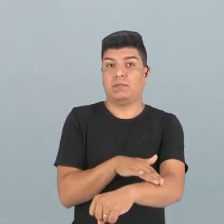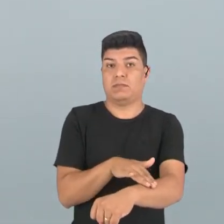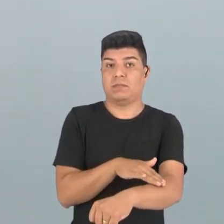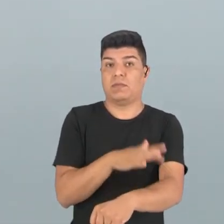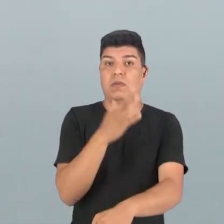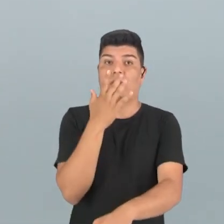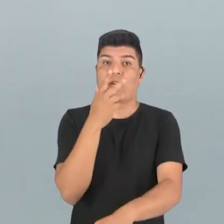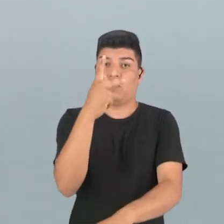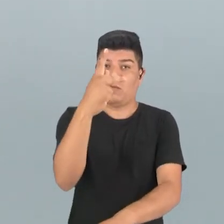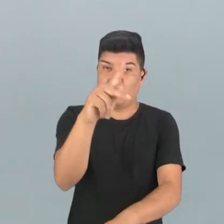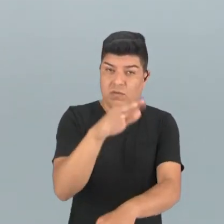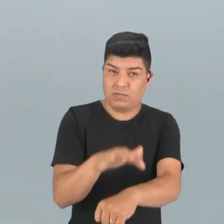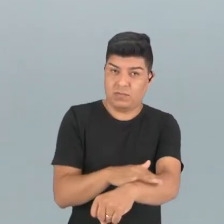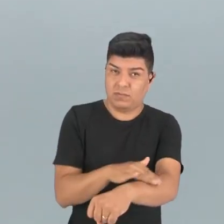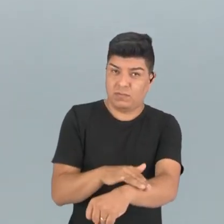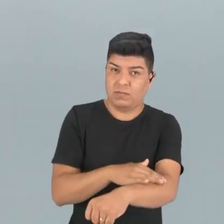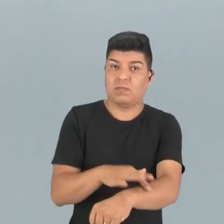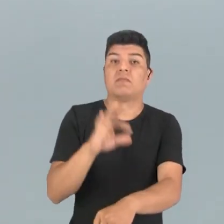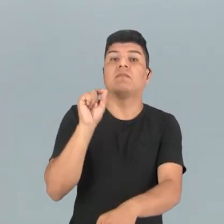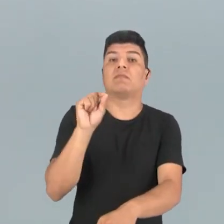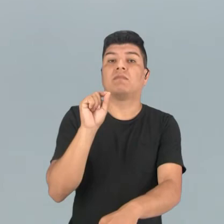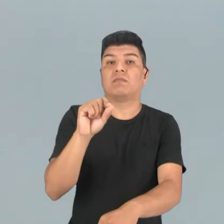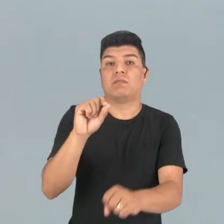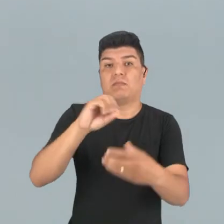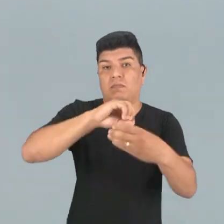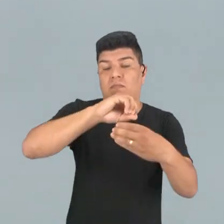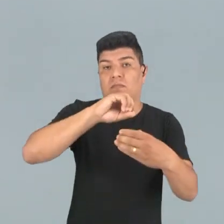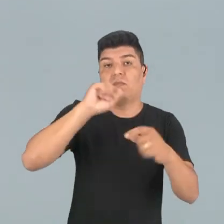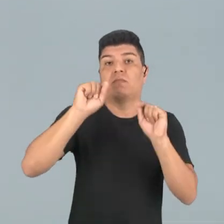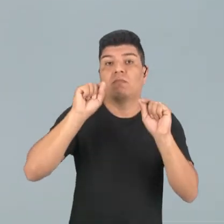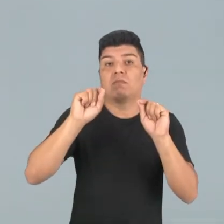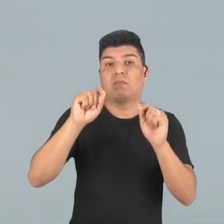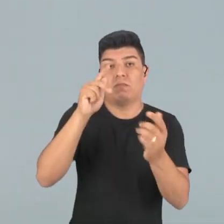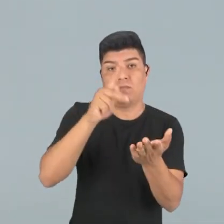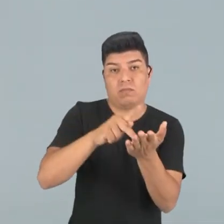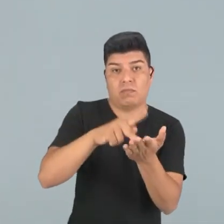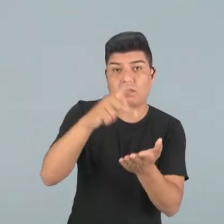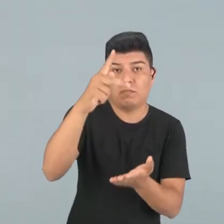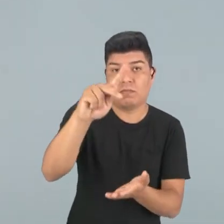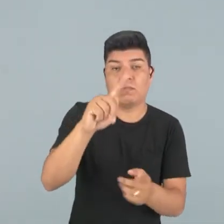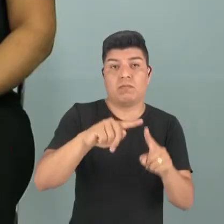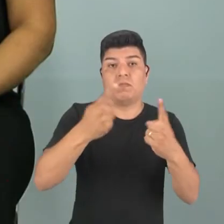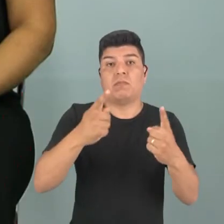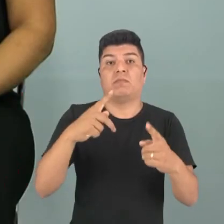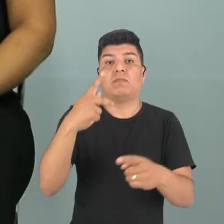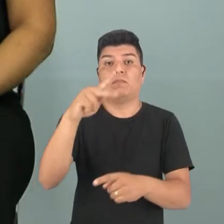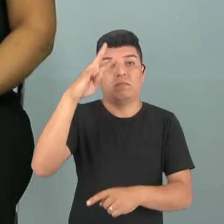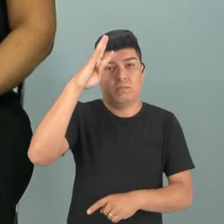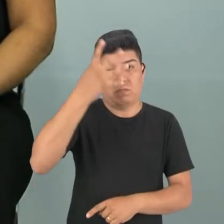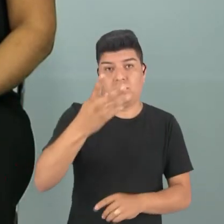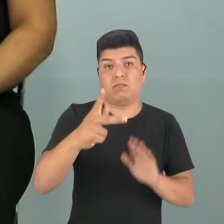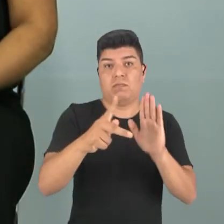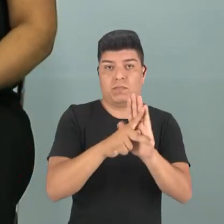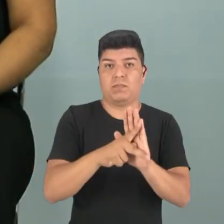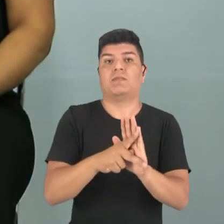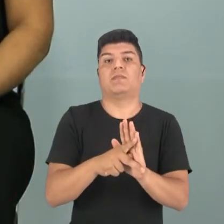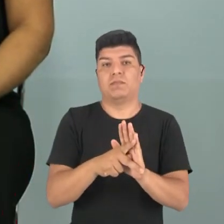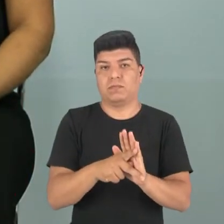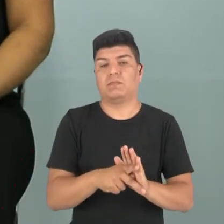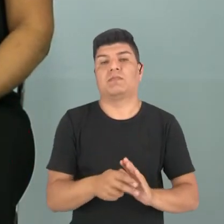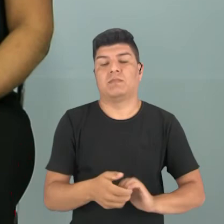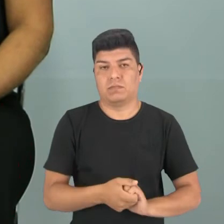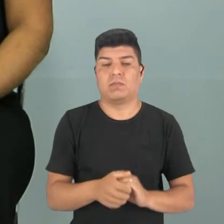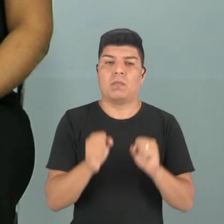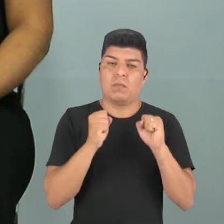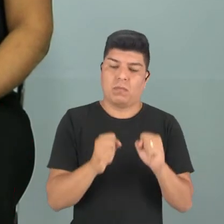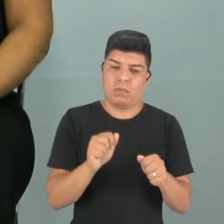cor da sua pele que vai definir o seu caráter. Né? Mas são as suas atitudes. Né? Você pode sim fazer